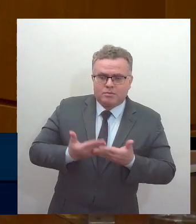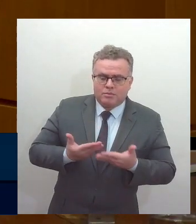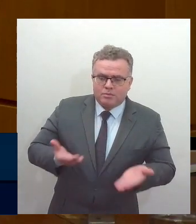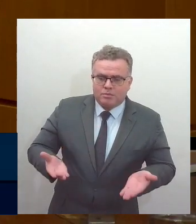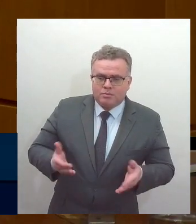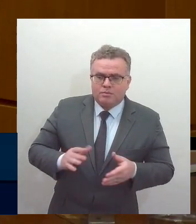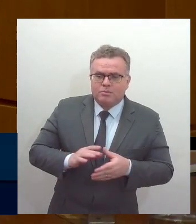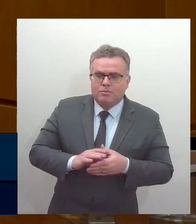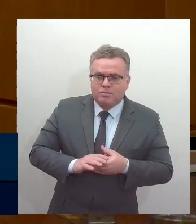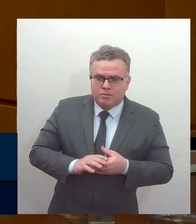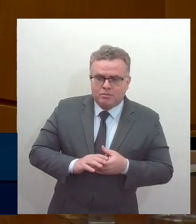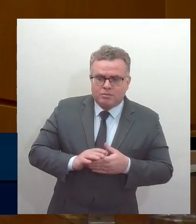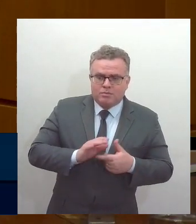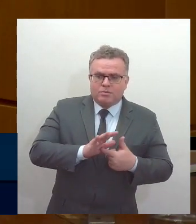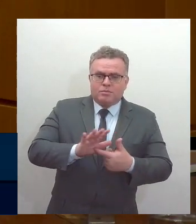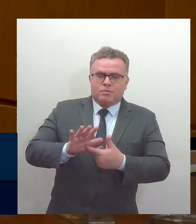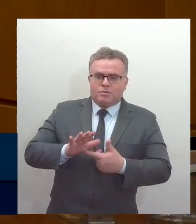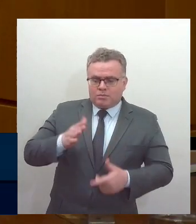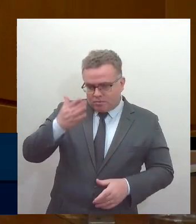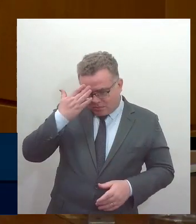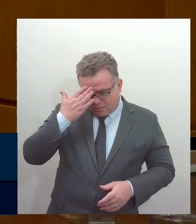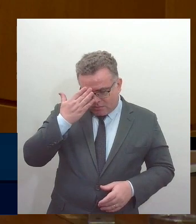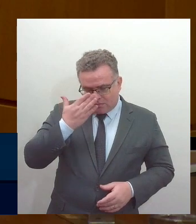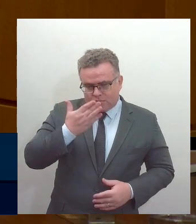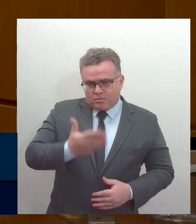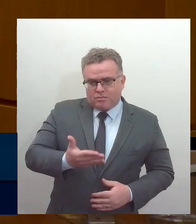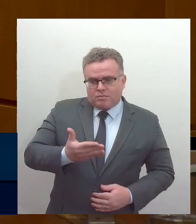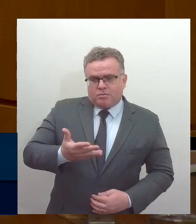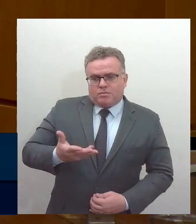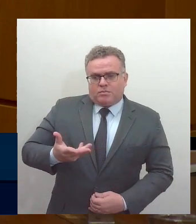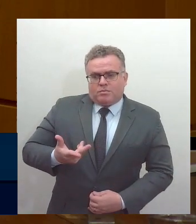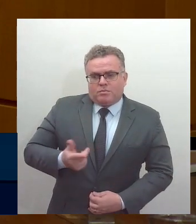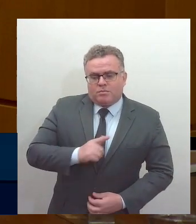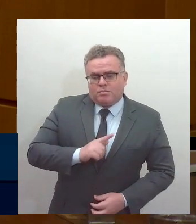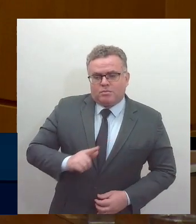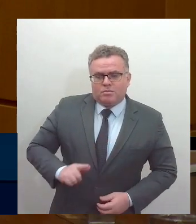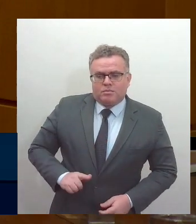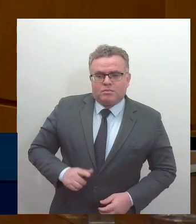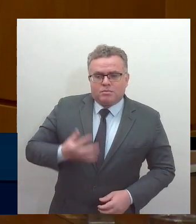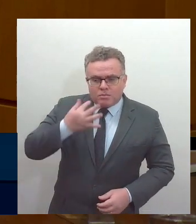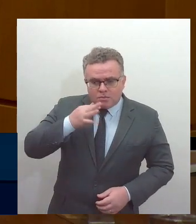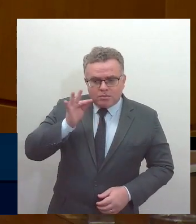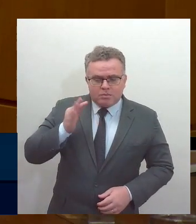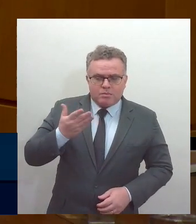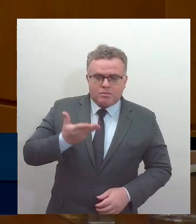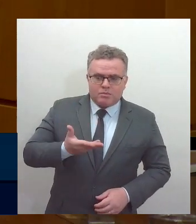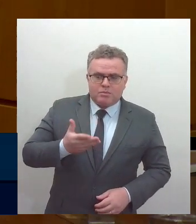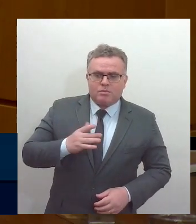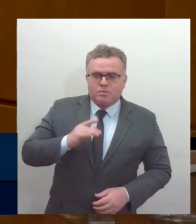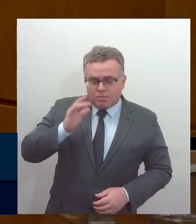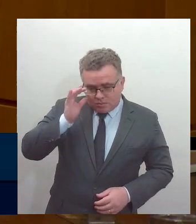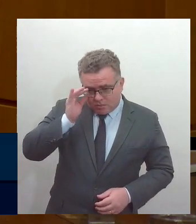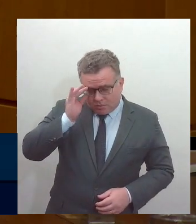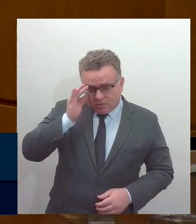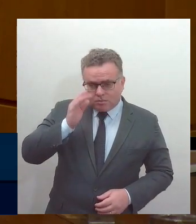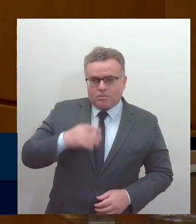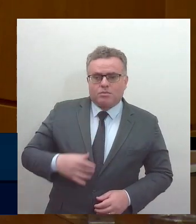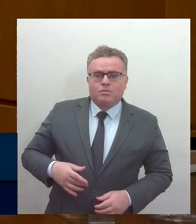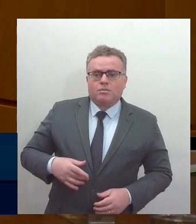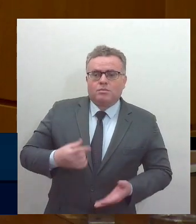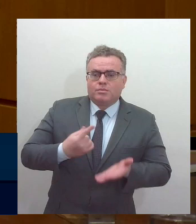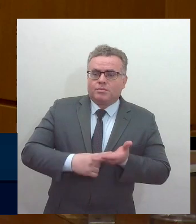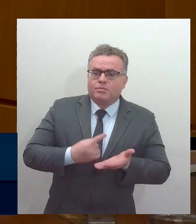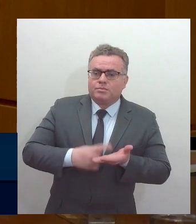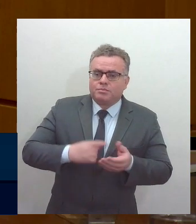agradecimentos ao governador Fábio Mitidieri pela realização daquela